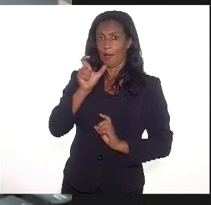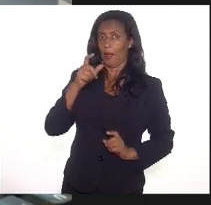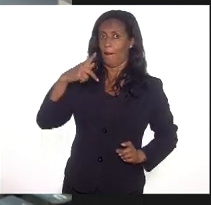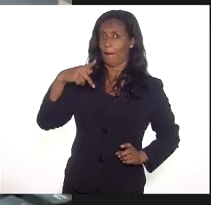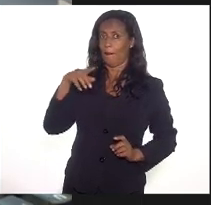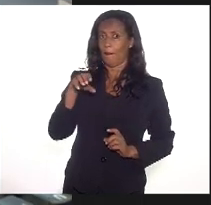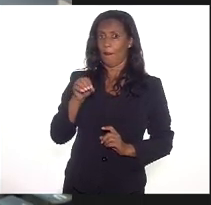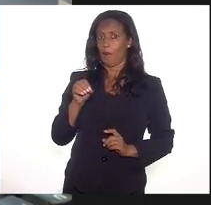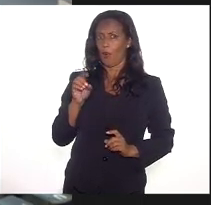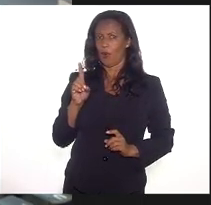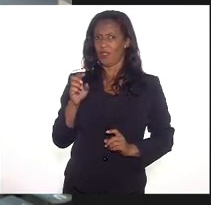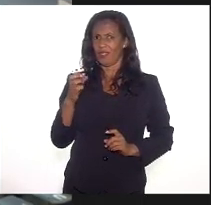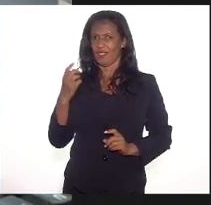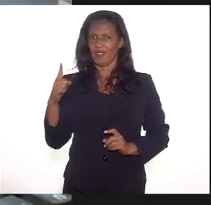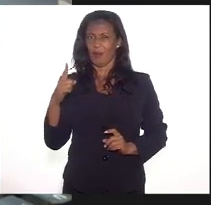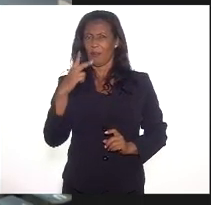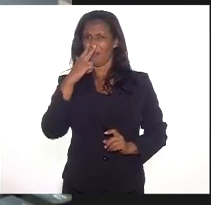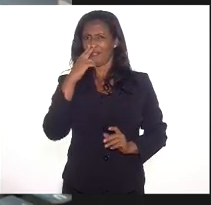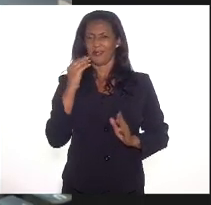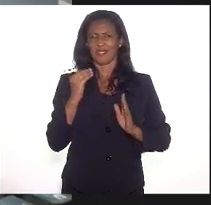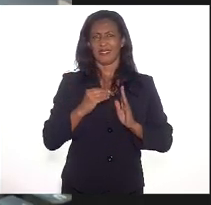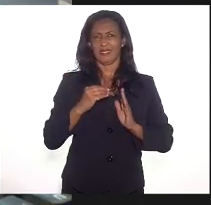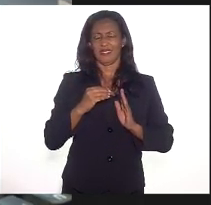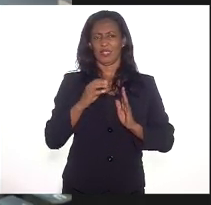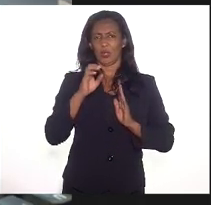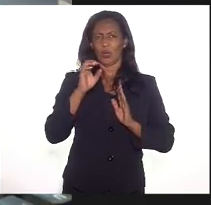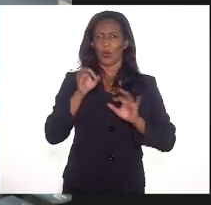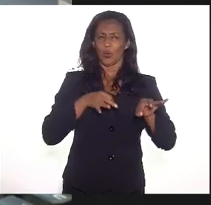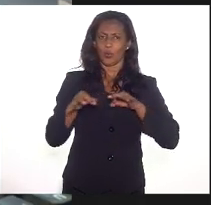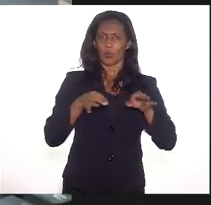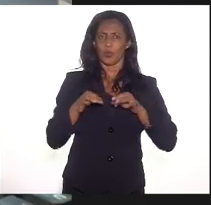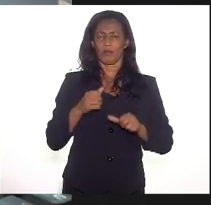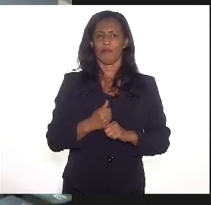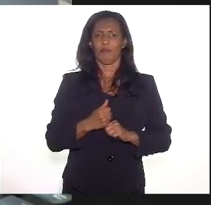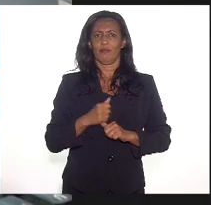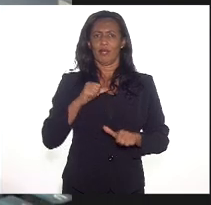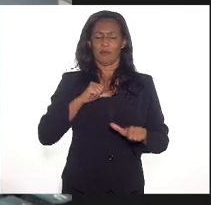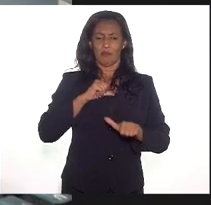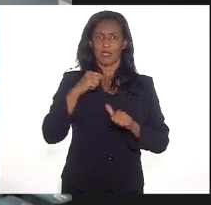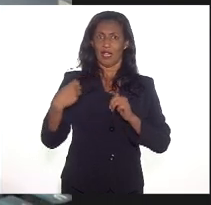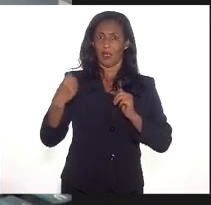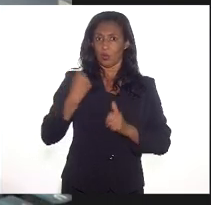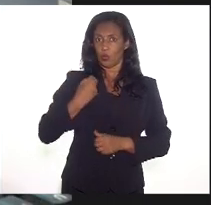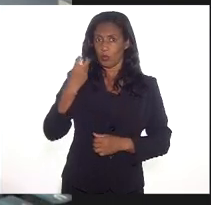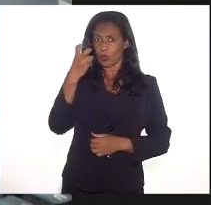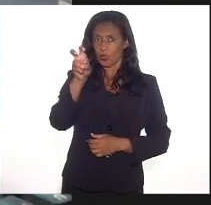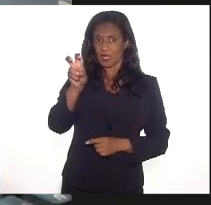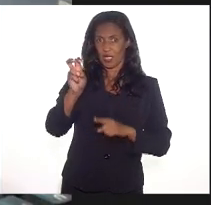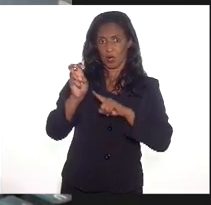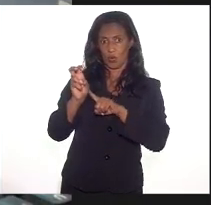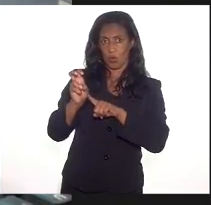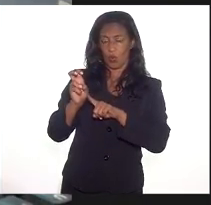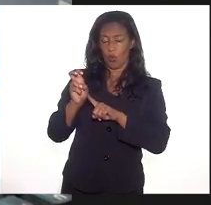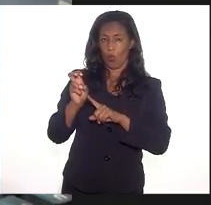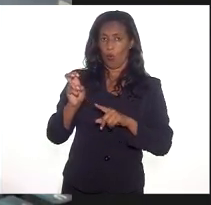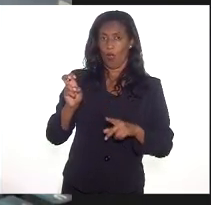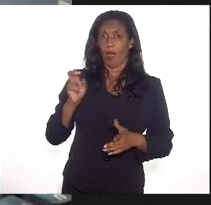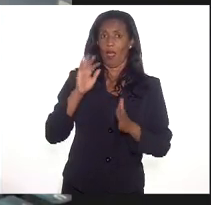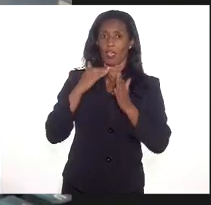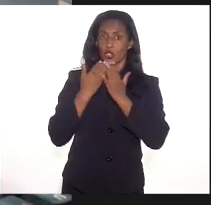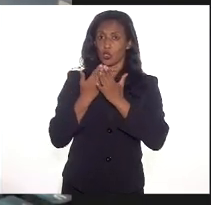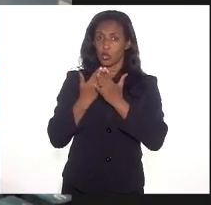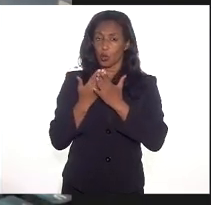que prejudicou tanto o projeto, mas essa emenda modificativa número 5, dizendo que a escola poderá